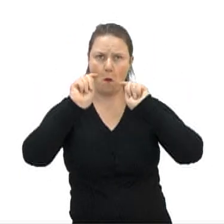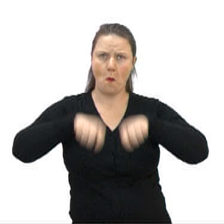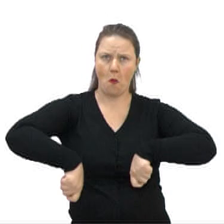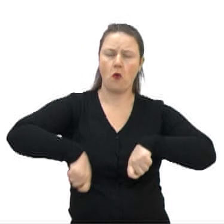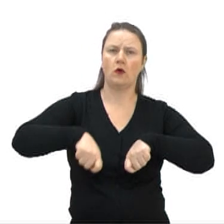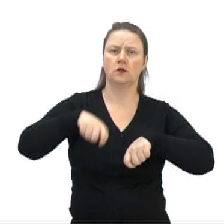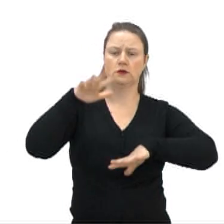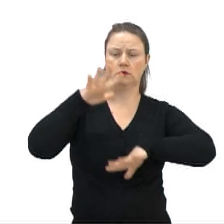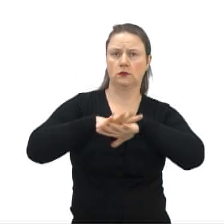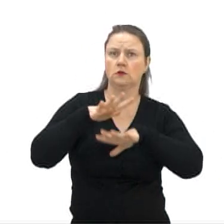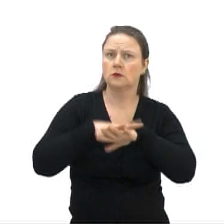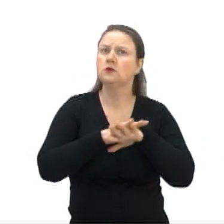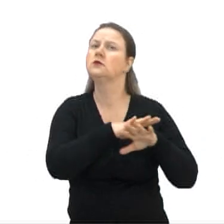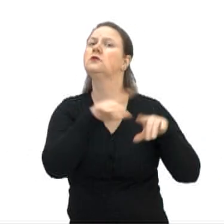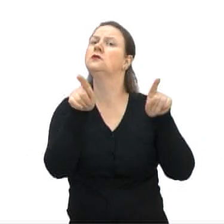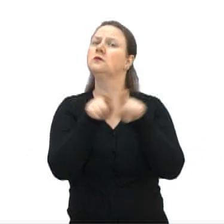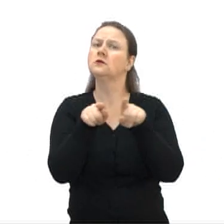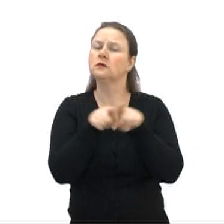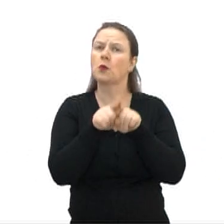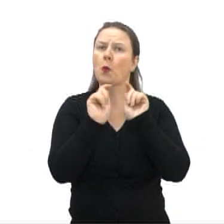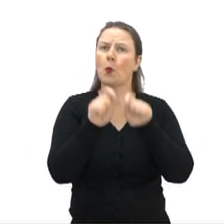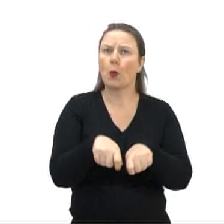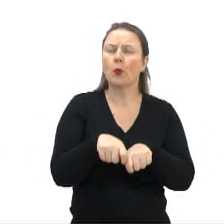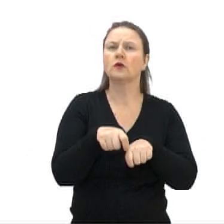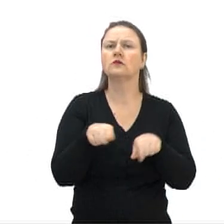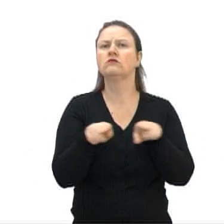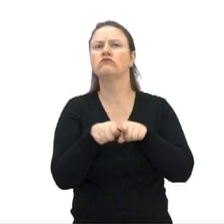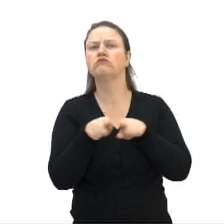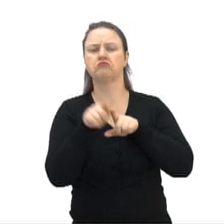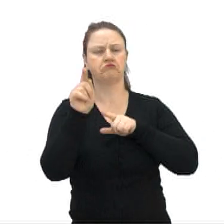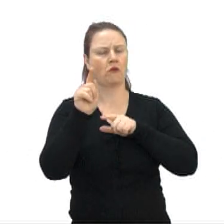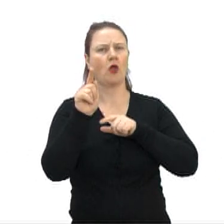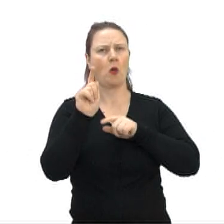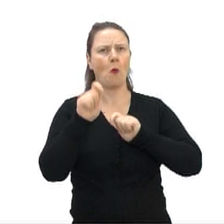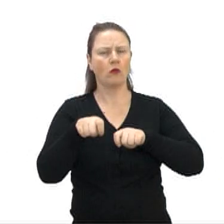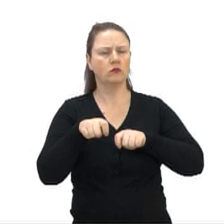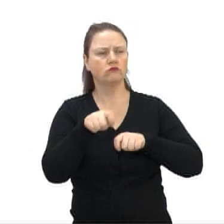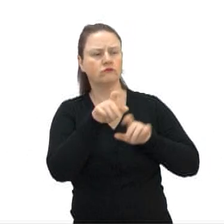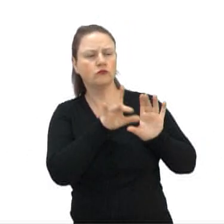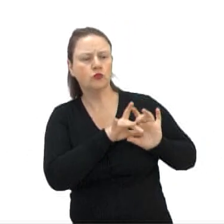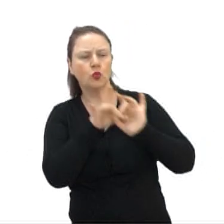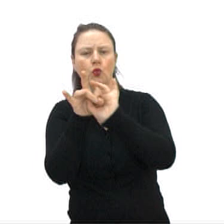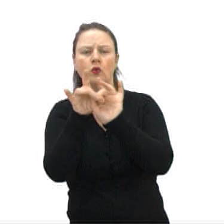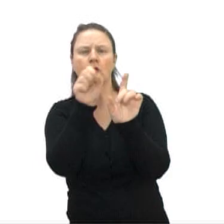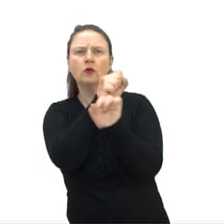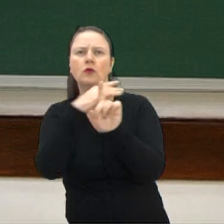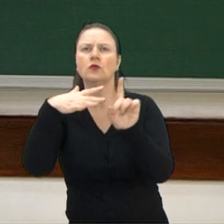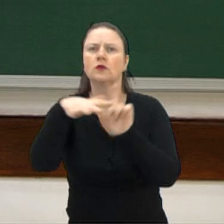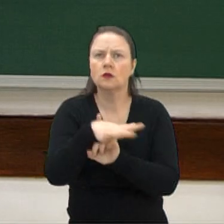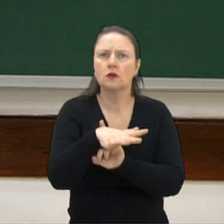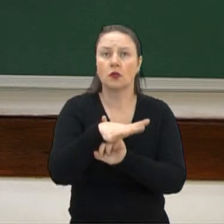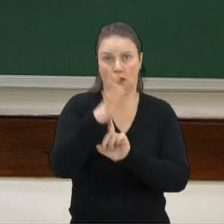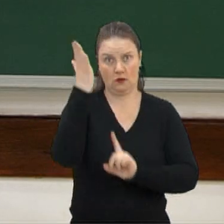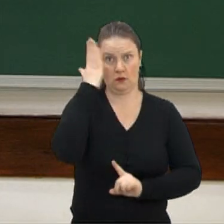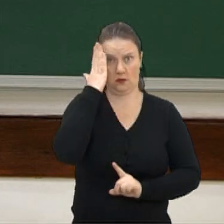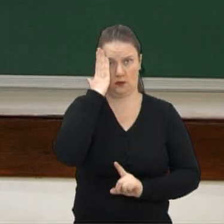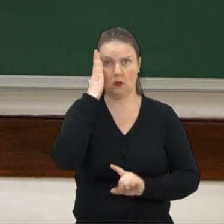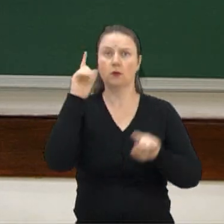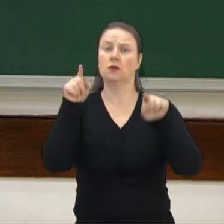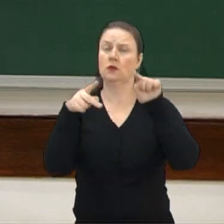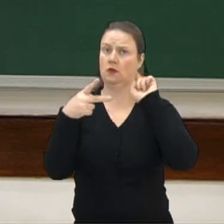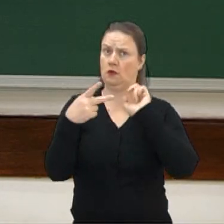escrita e matemática e faz uso das competências em seu contexto social. Então, ela não somente sabe, mas ela sabe